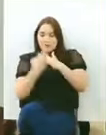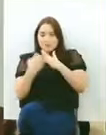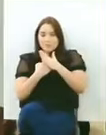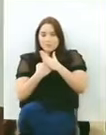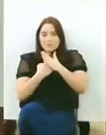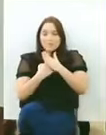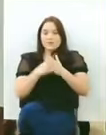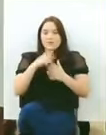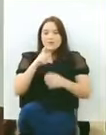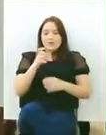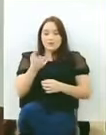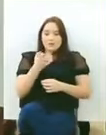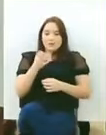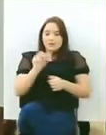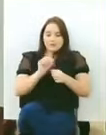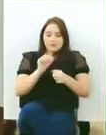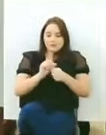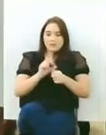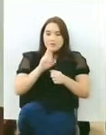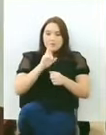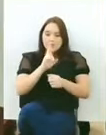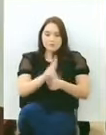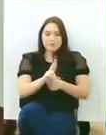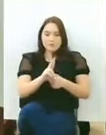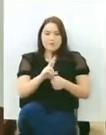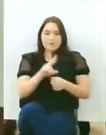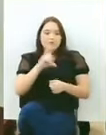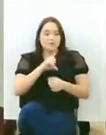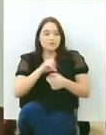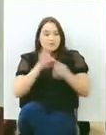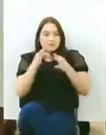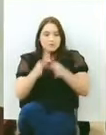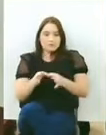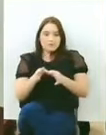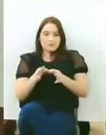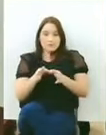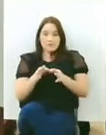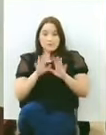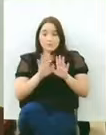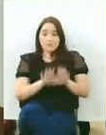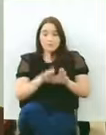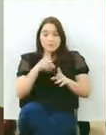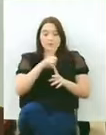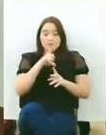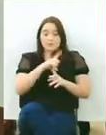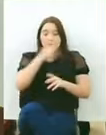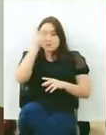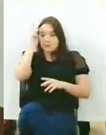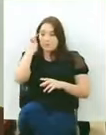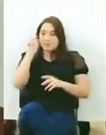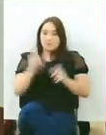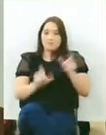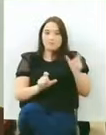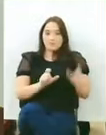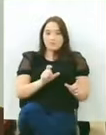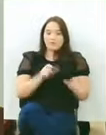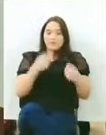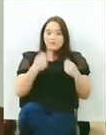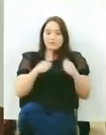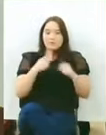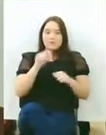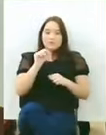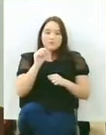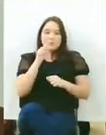empresa querendo alcançar um determinado resultado ou meta, mas que nós estamos tratando com